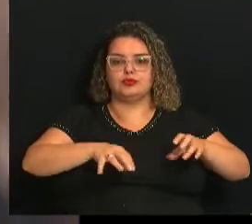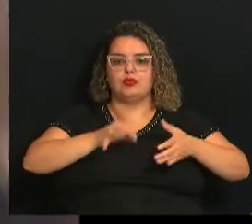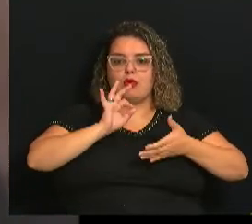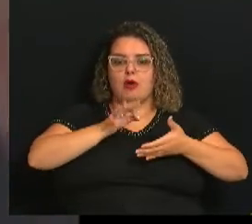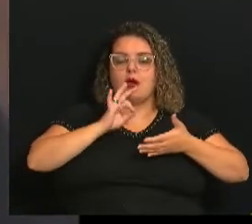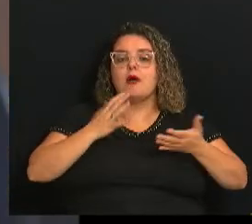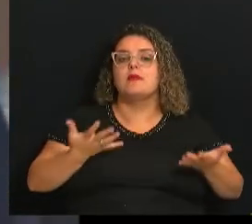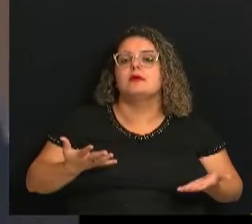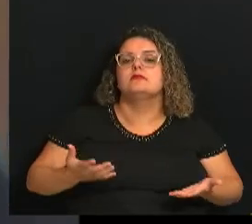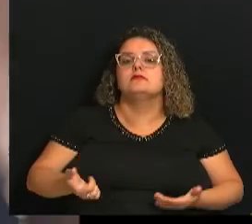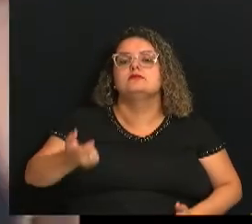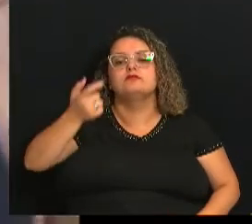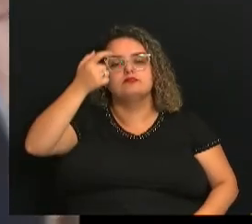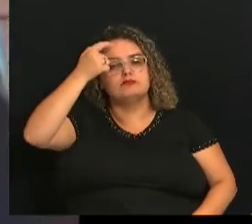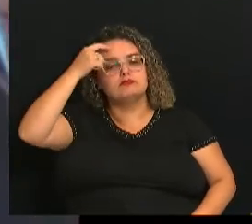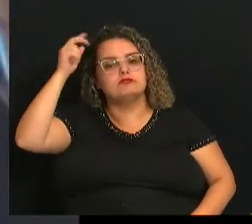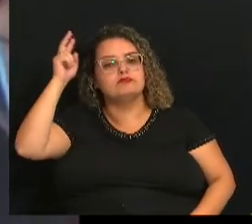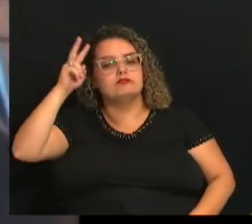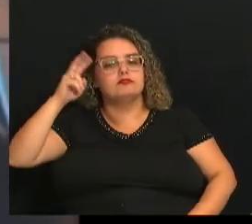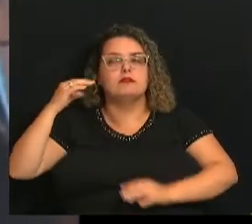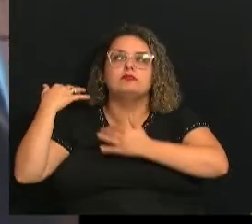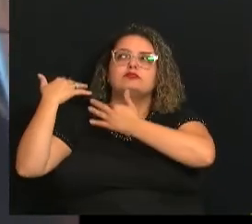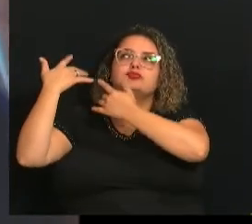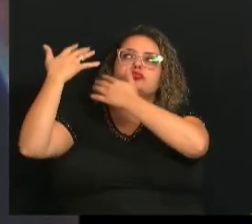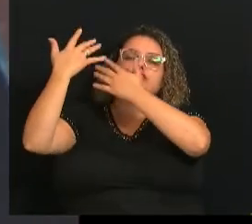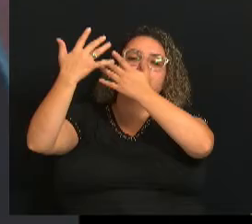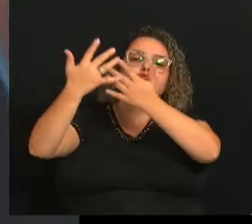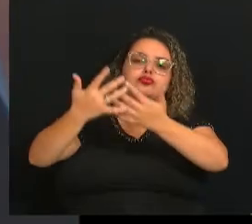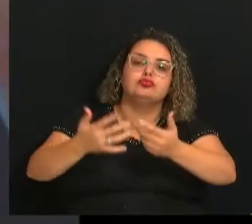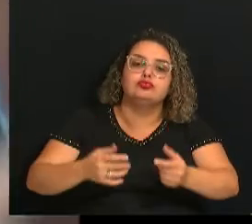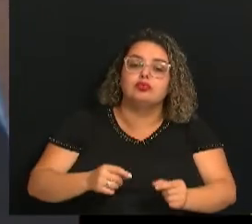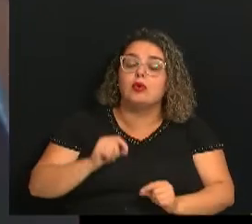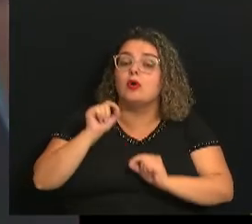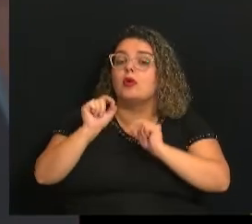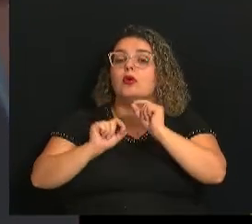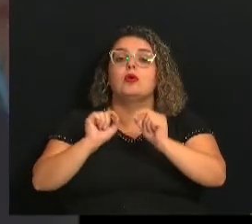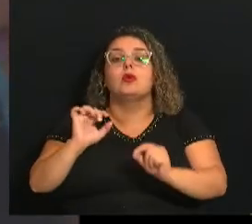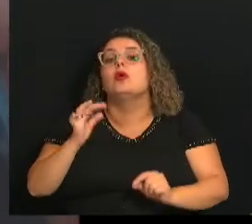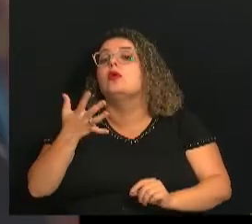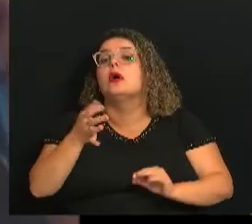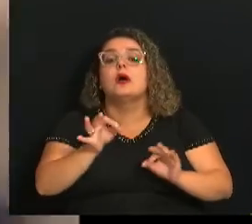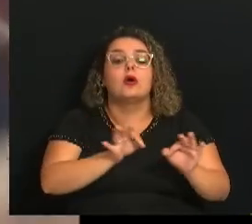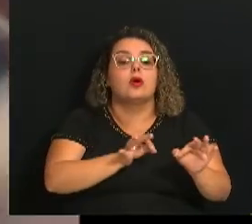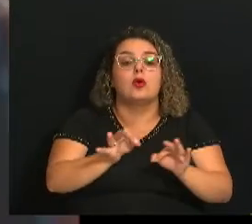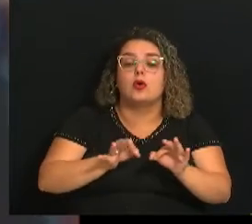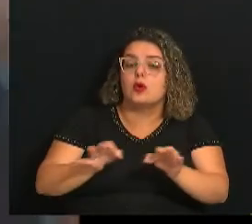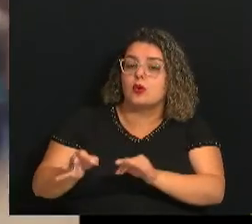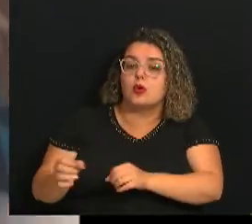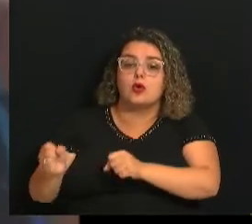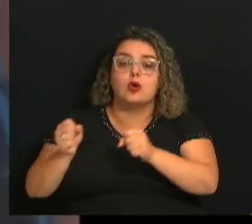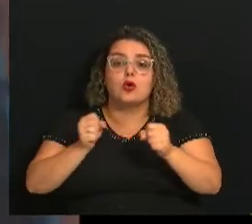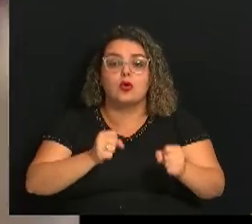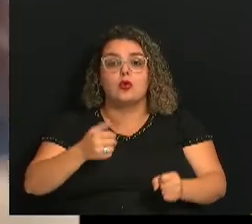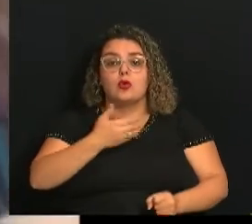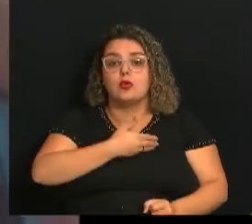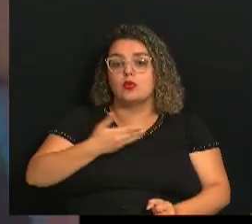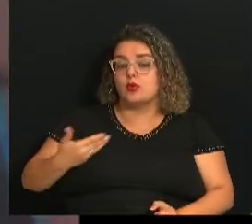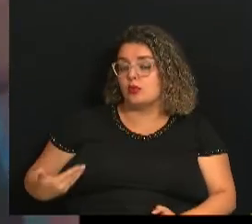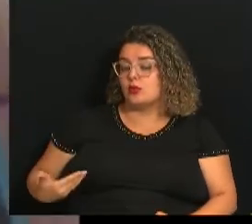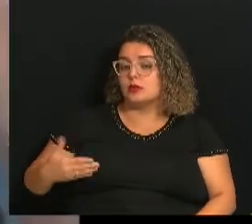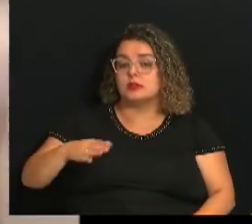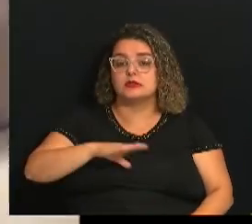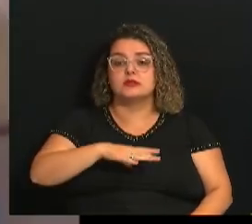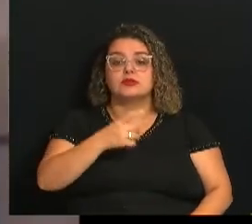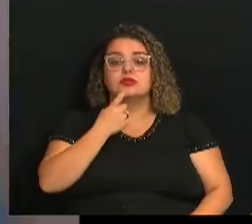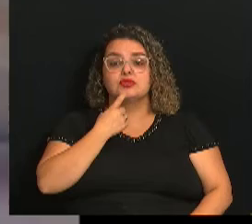sua memória estrutural o que foi a organização do poder público em Campinas